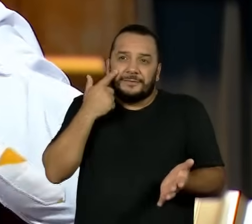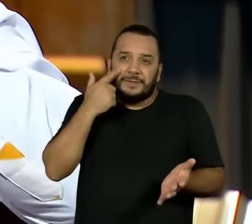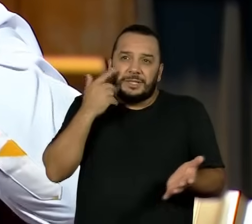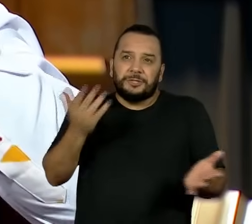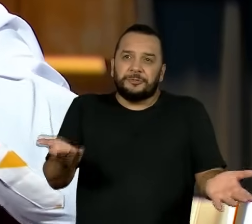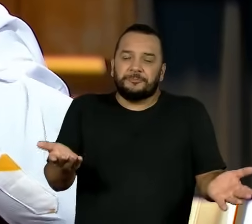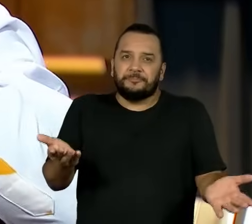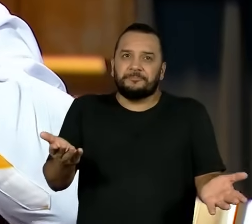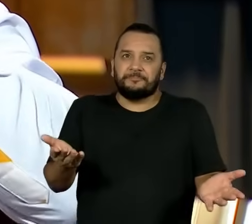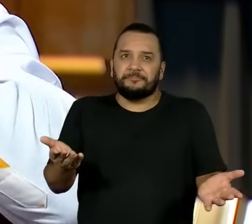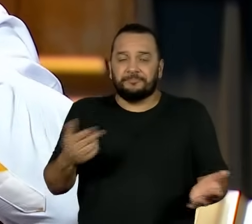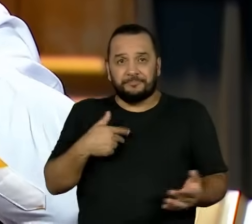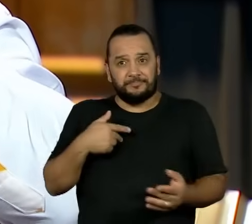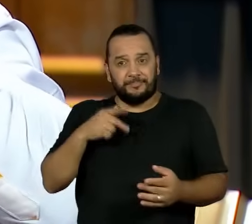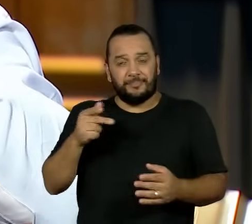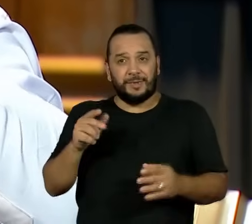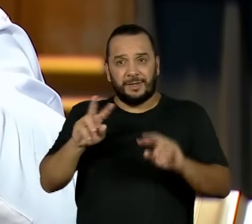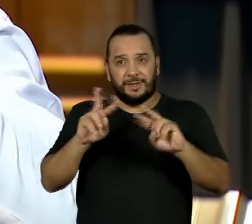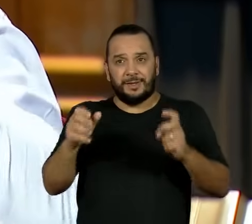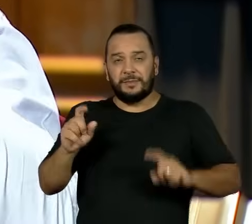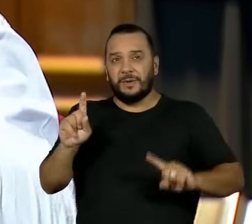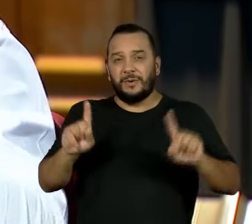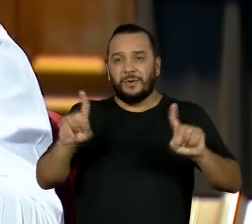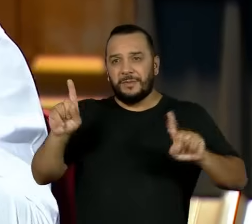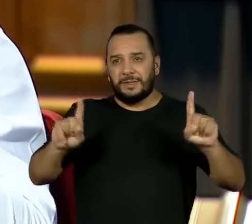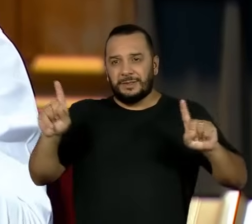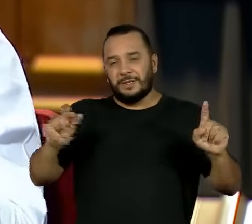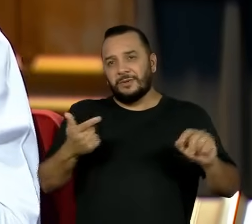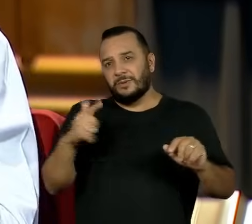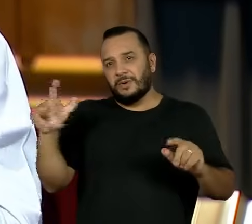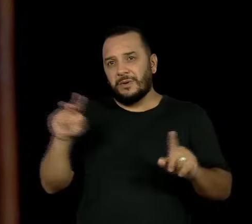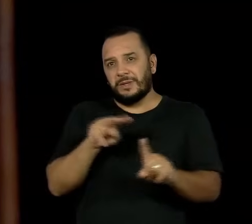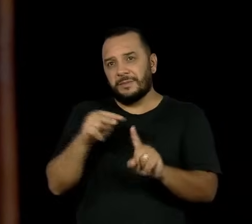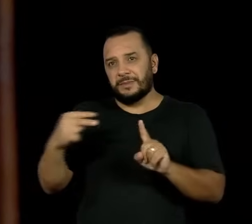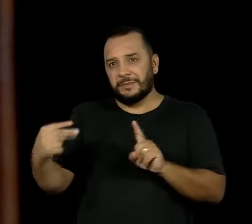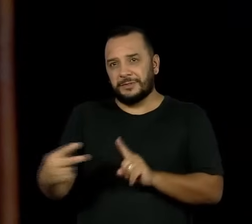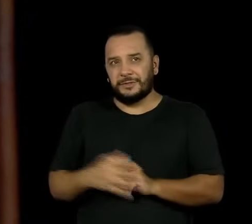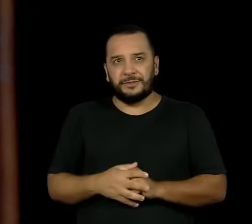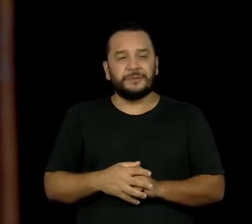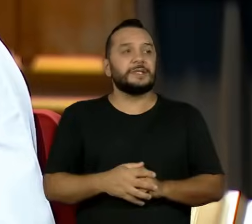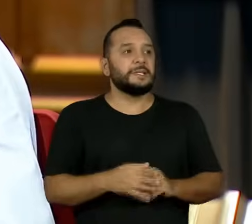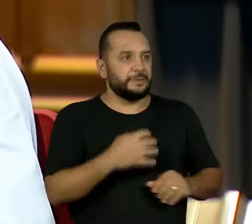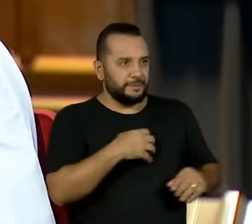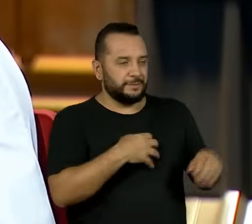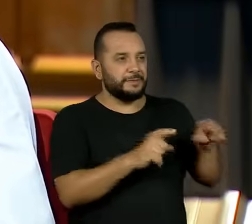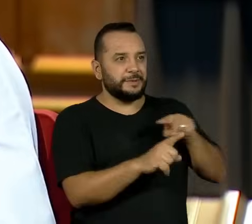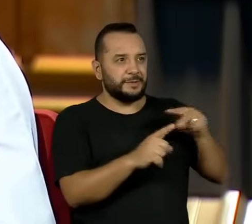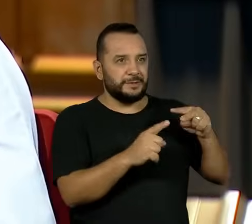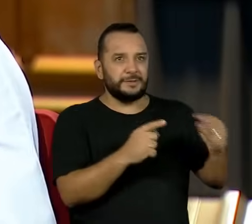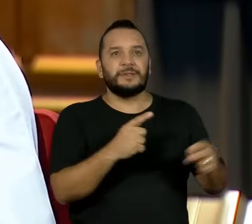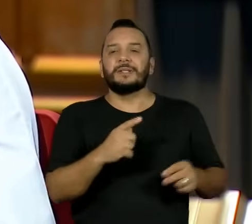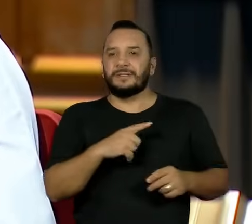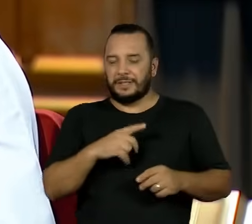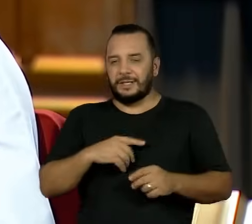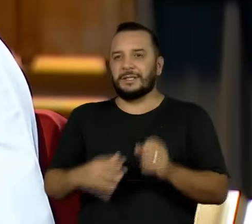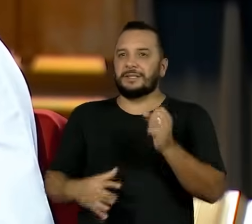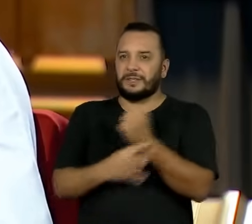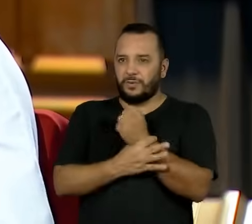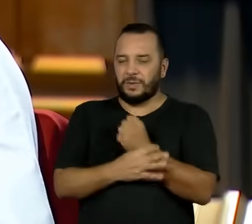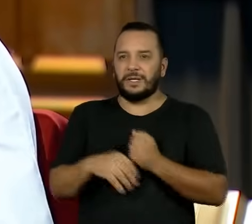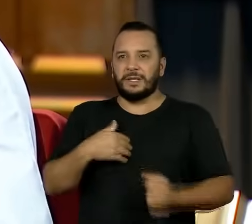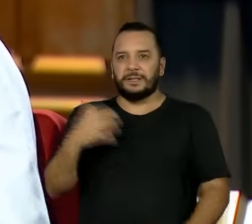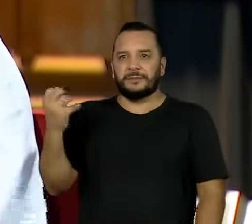que falar com essa questão da competitividade sim. de uma outra É muito forma, mais diverso. garantindo segurança, né, É, previdenciária,